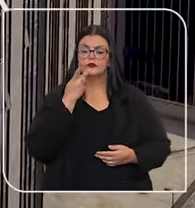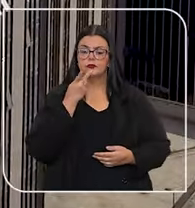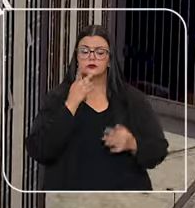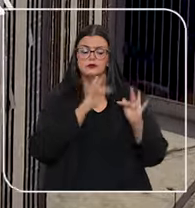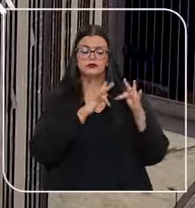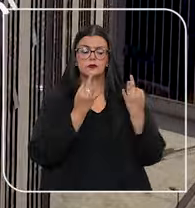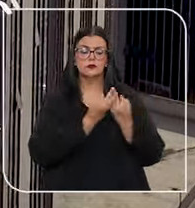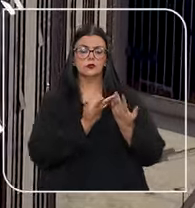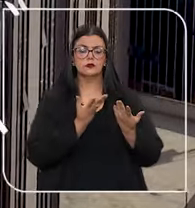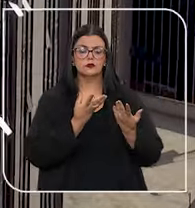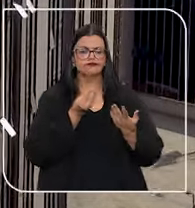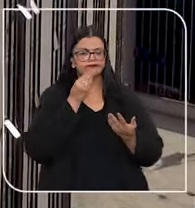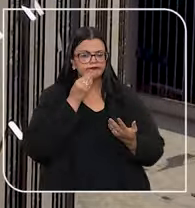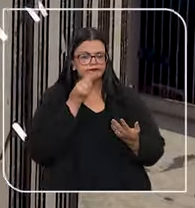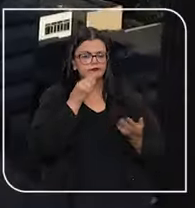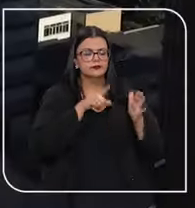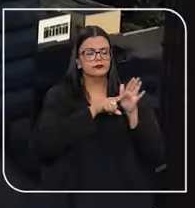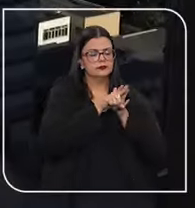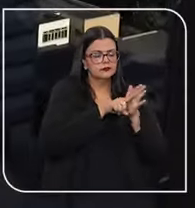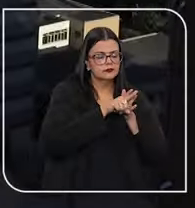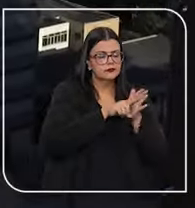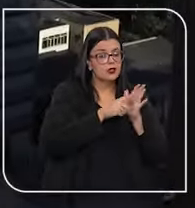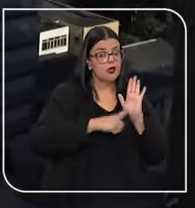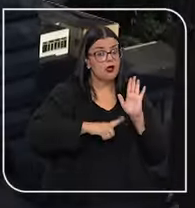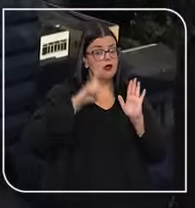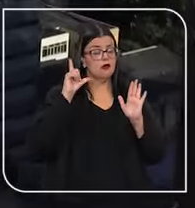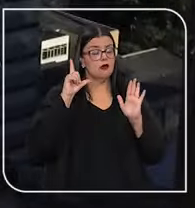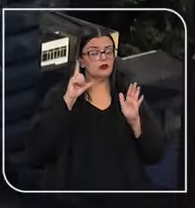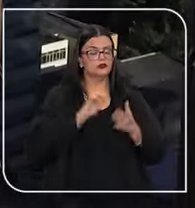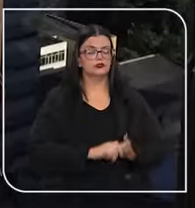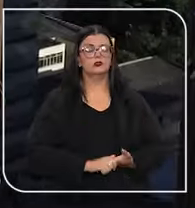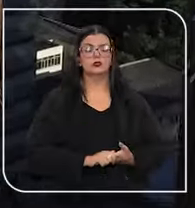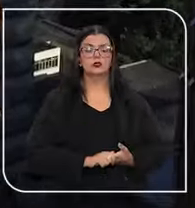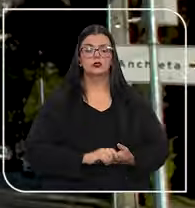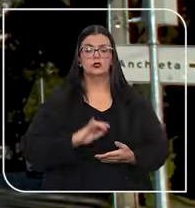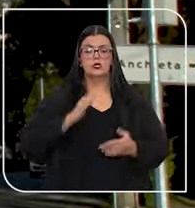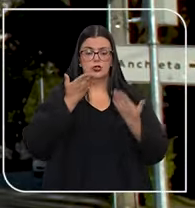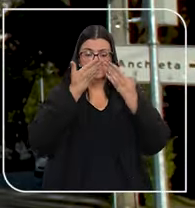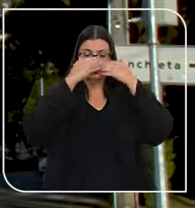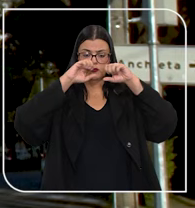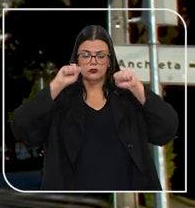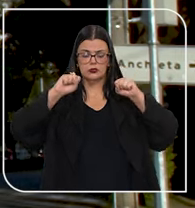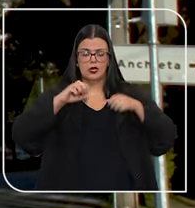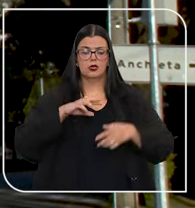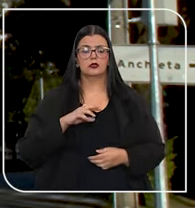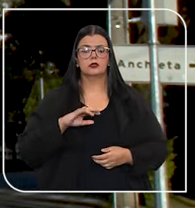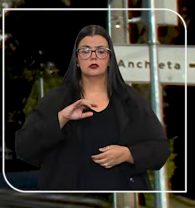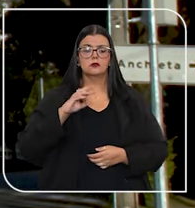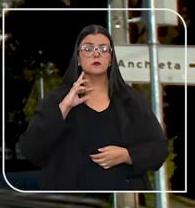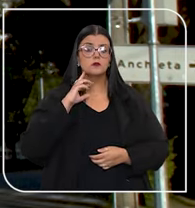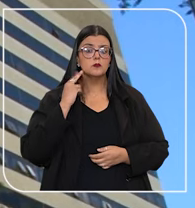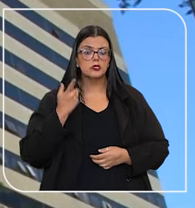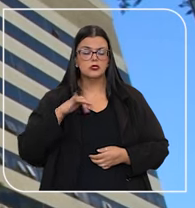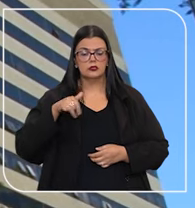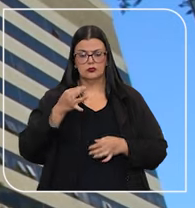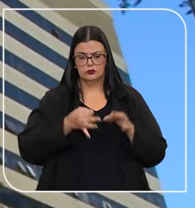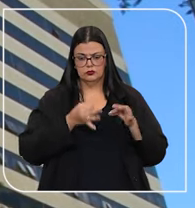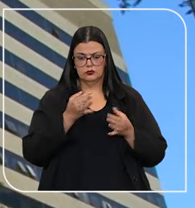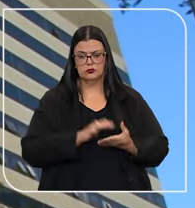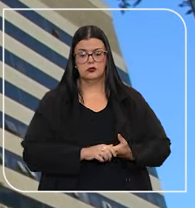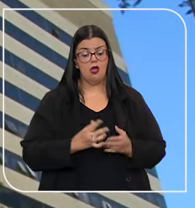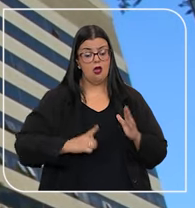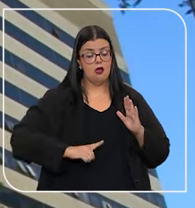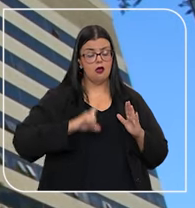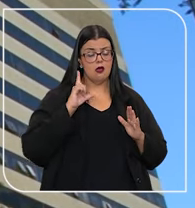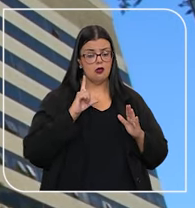Público recorreu afirmando que os familiares deveriam ser consultados antes de qualquer decisão já o Tribunal de Justiça de Minas Gerais determinou que antes